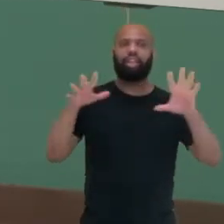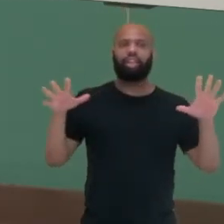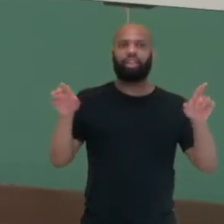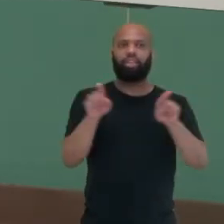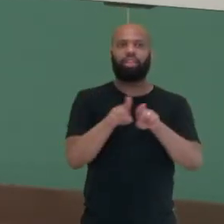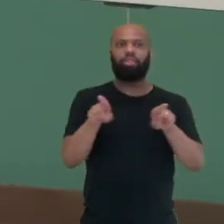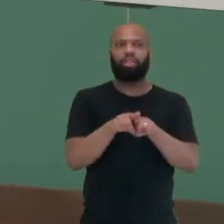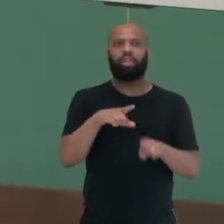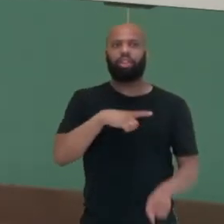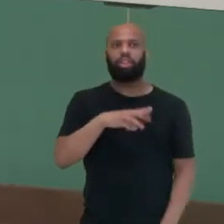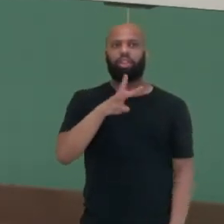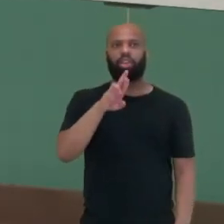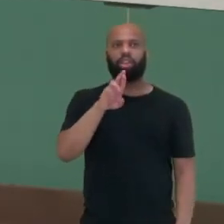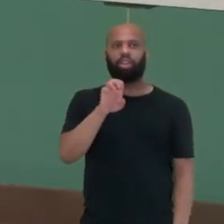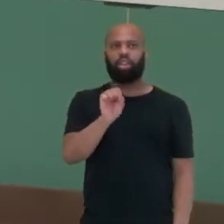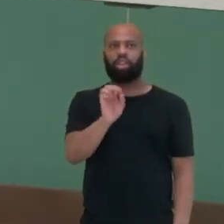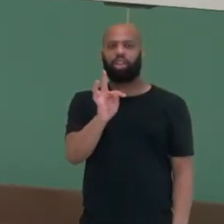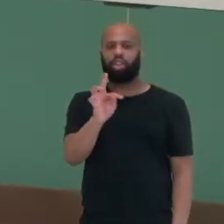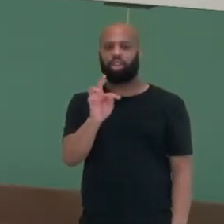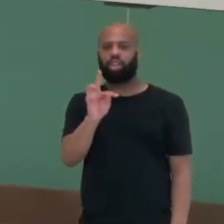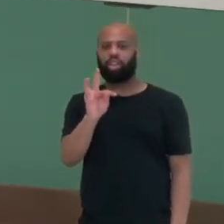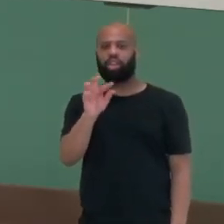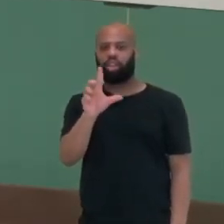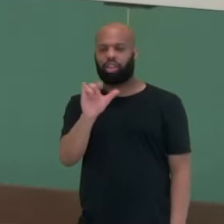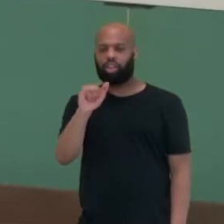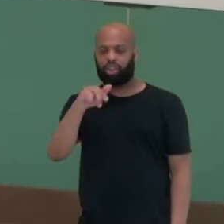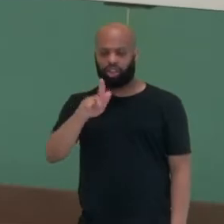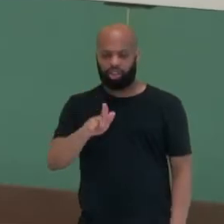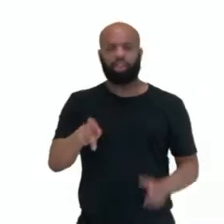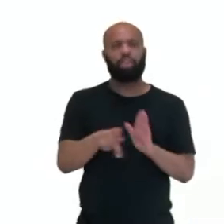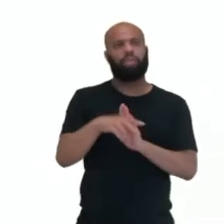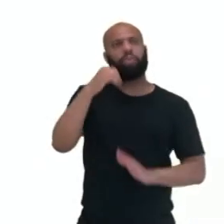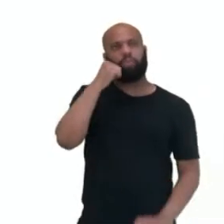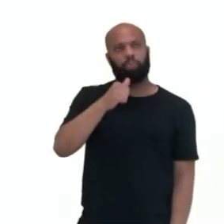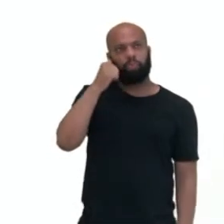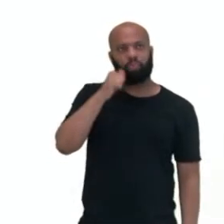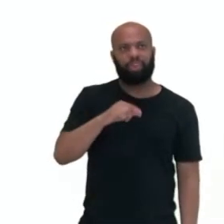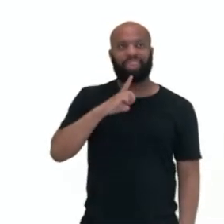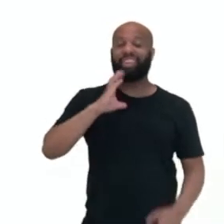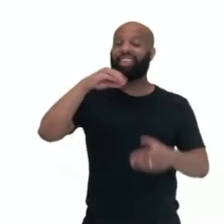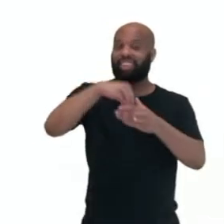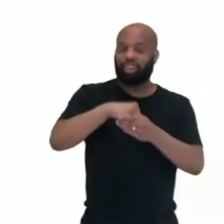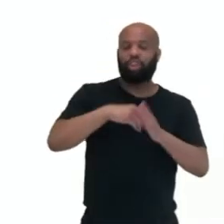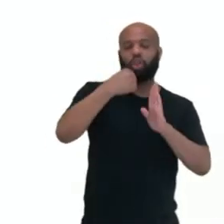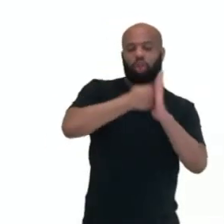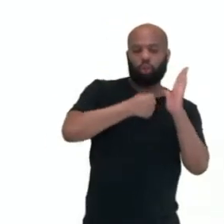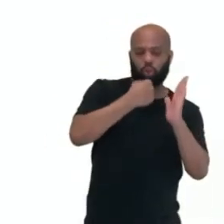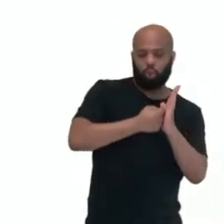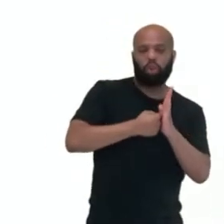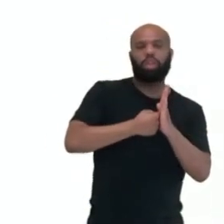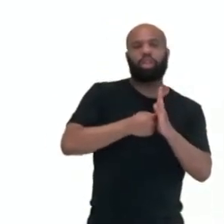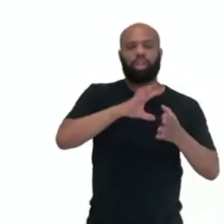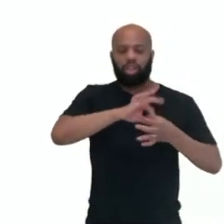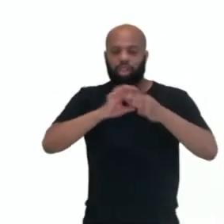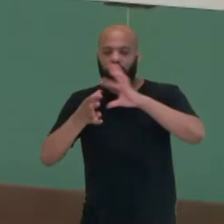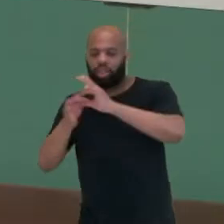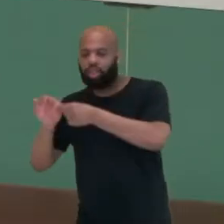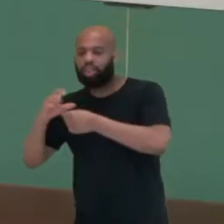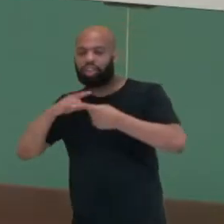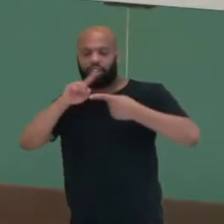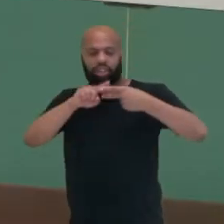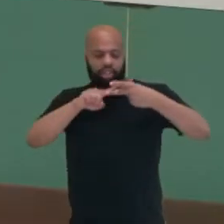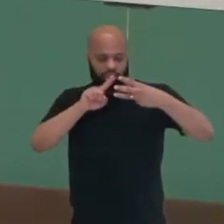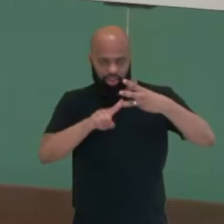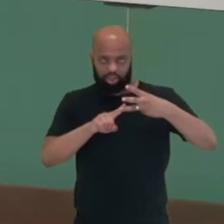feminino. Então, dentro da luta olímpica, a gente tem greco-romana, livre e o wrestling feminino. São os três estilos dentro da luta